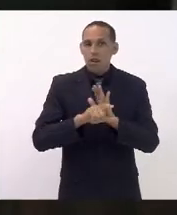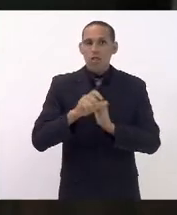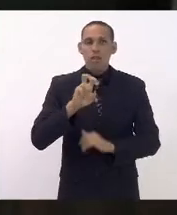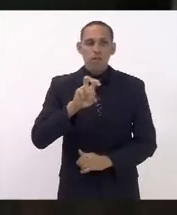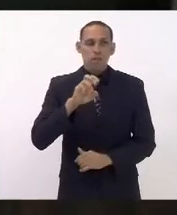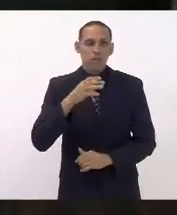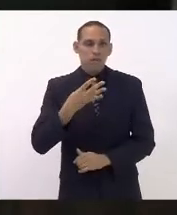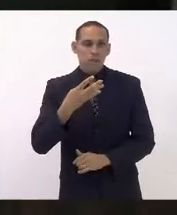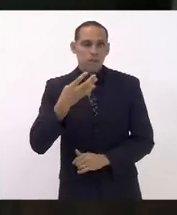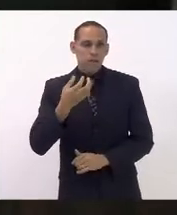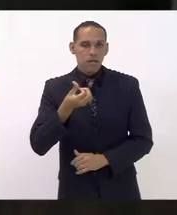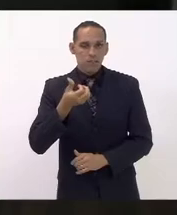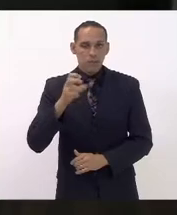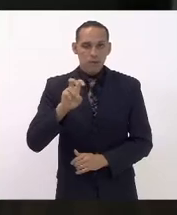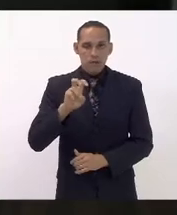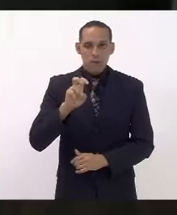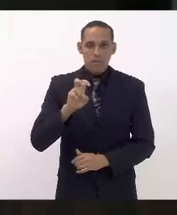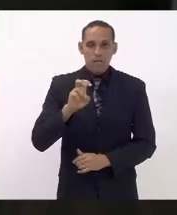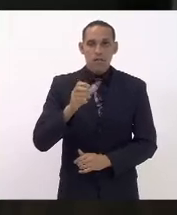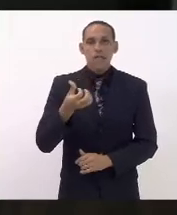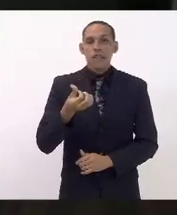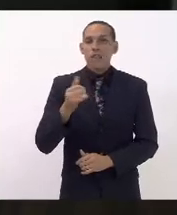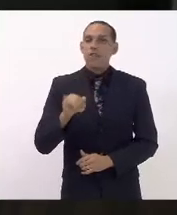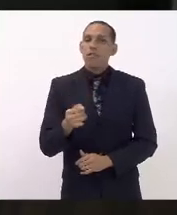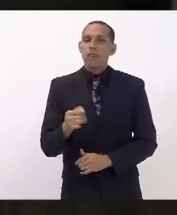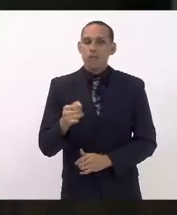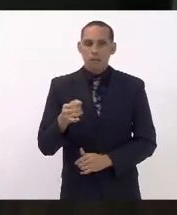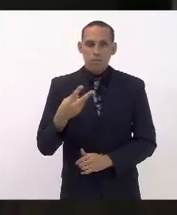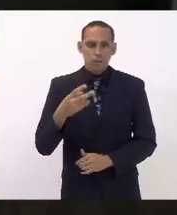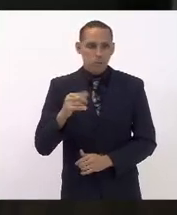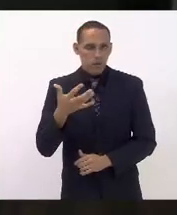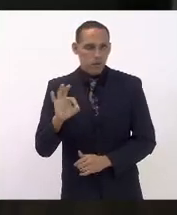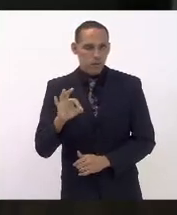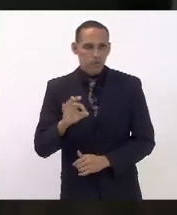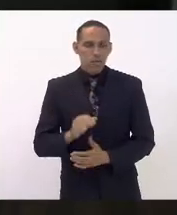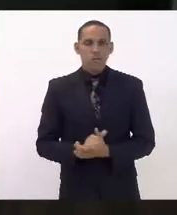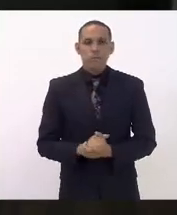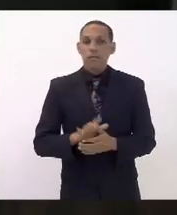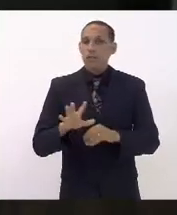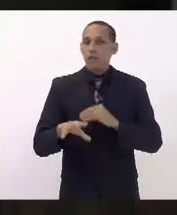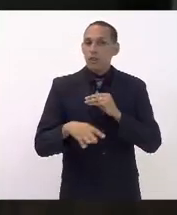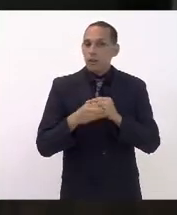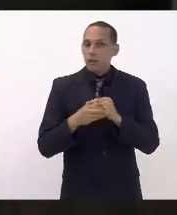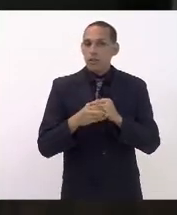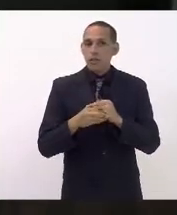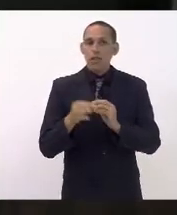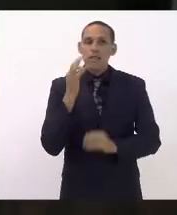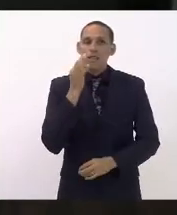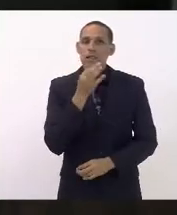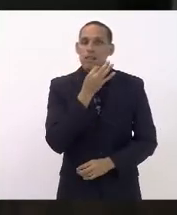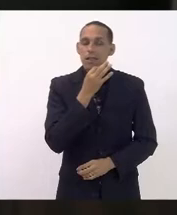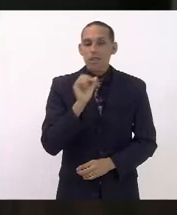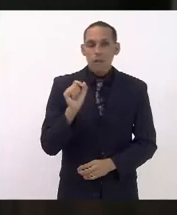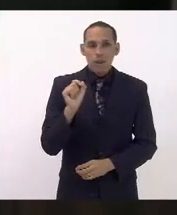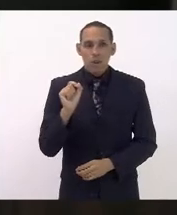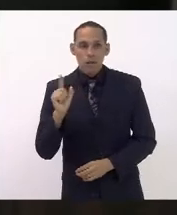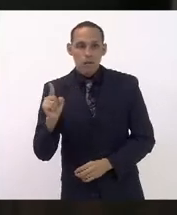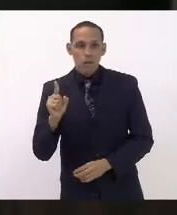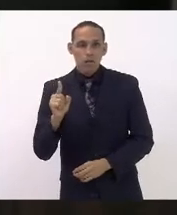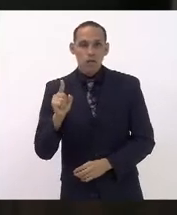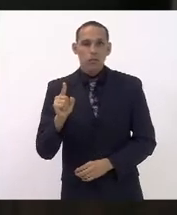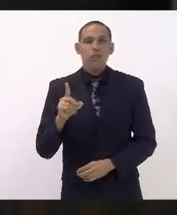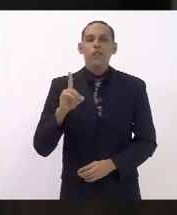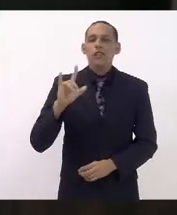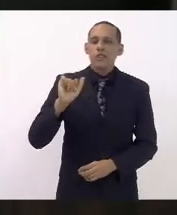5.645, de 6 de janeiro de 2010, para incluir o setembro azul no calendário de datas comemorativas do Estado